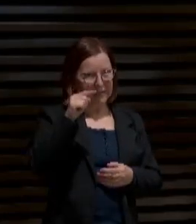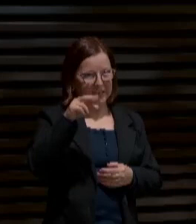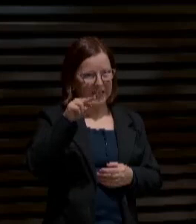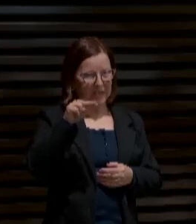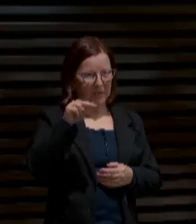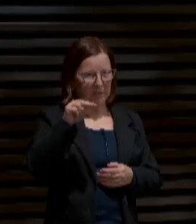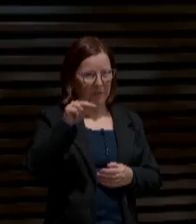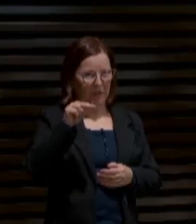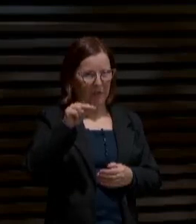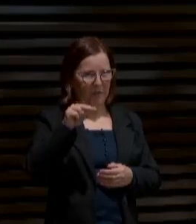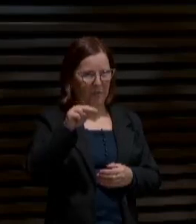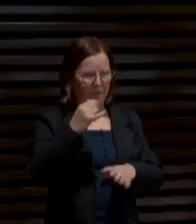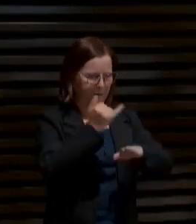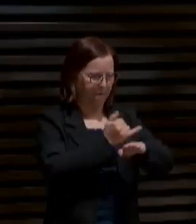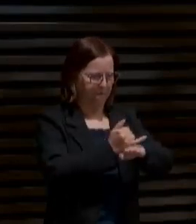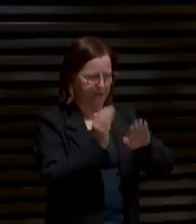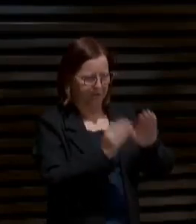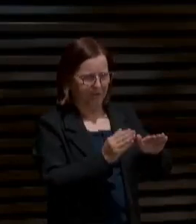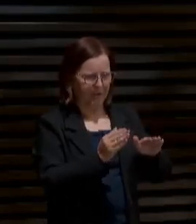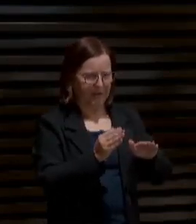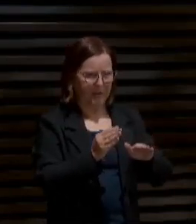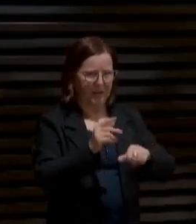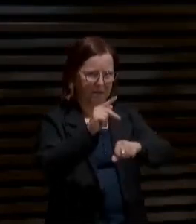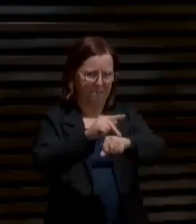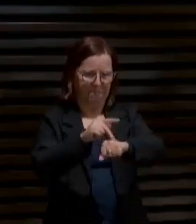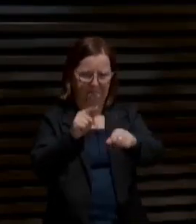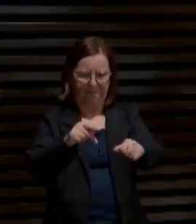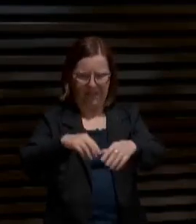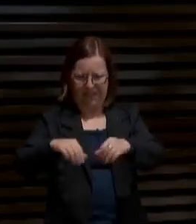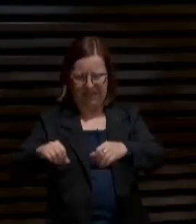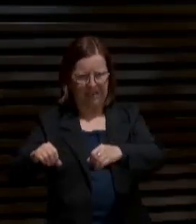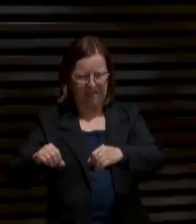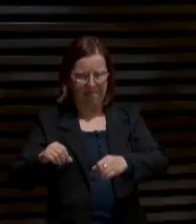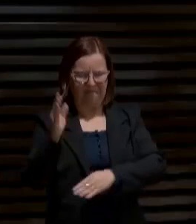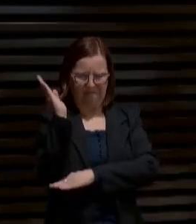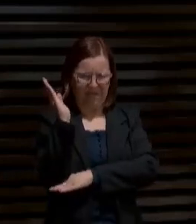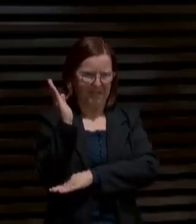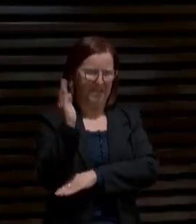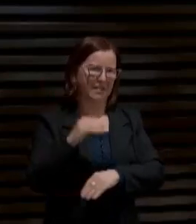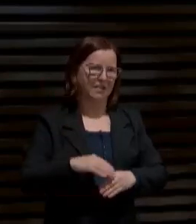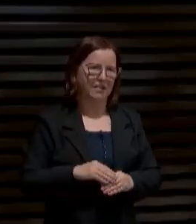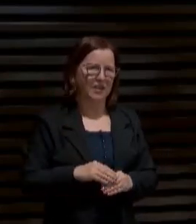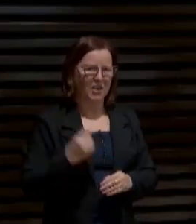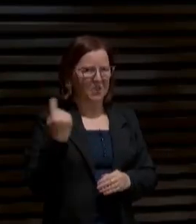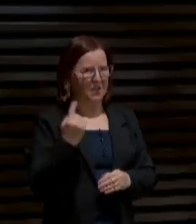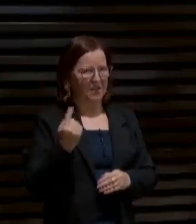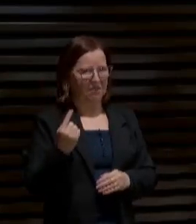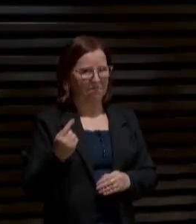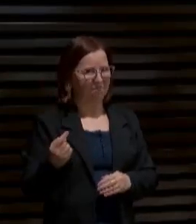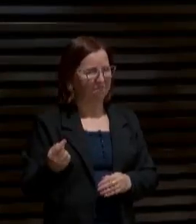pedra sozinha você não vai se ligar com a outra pedra com cal com a madeira com o carpe